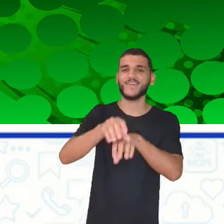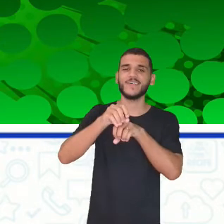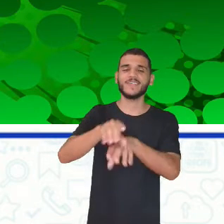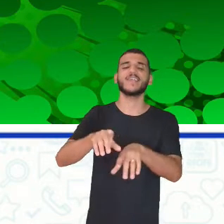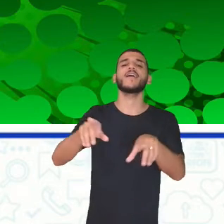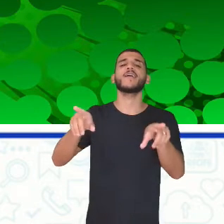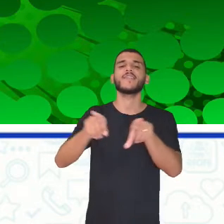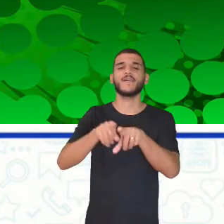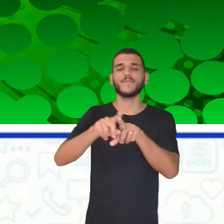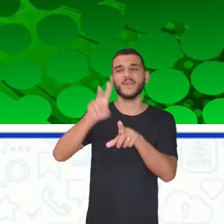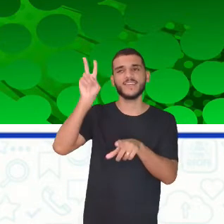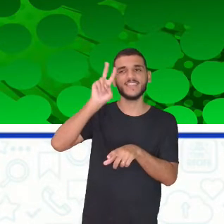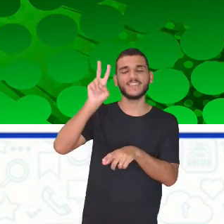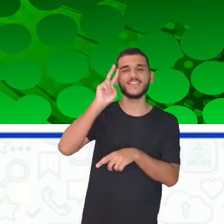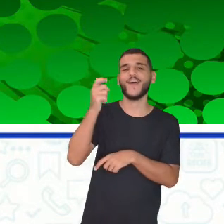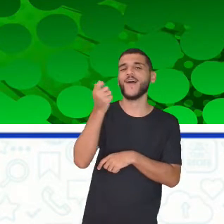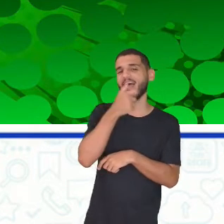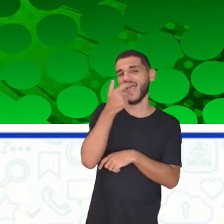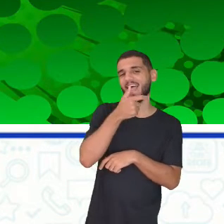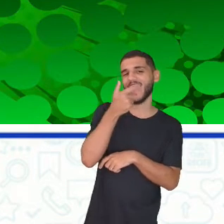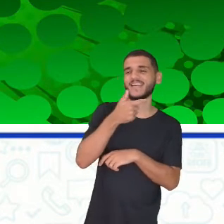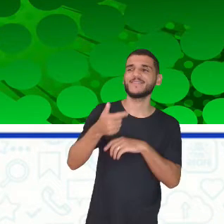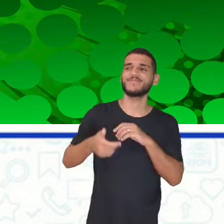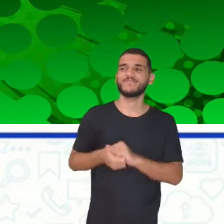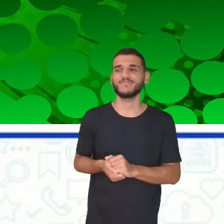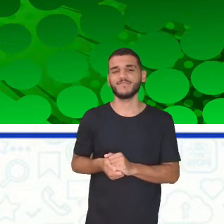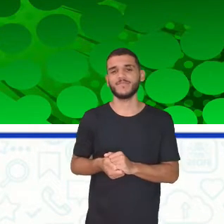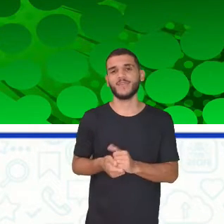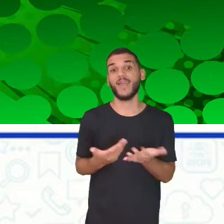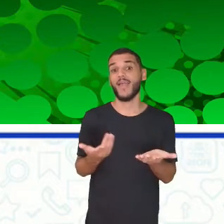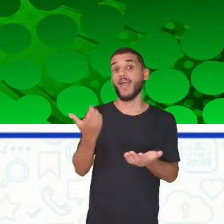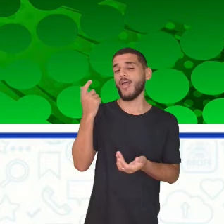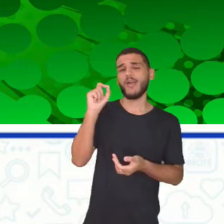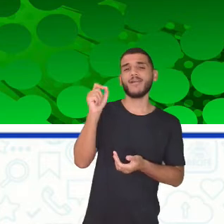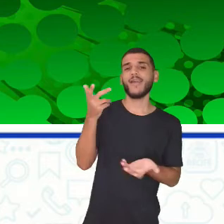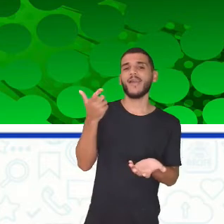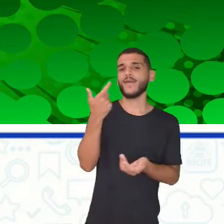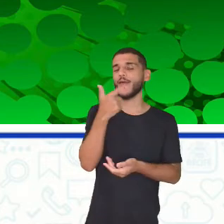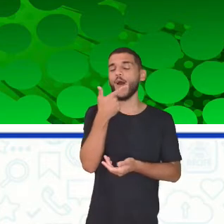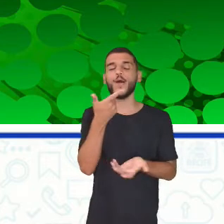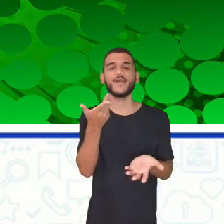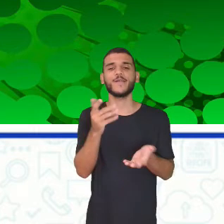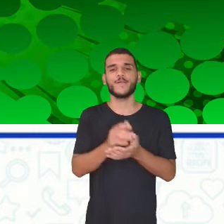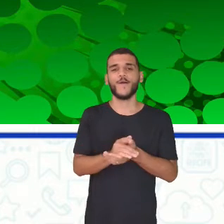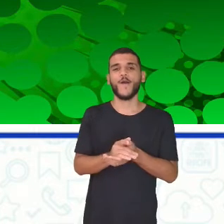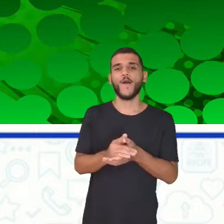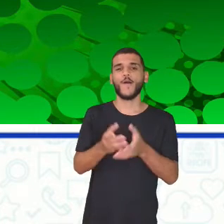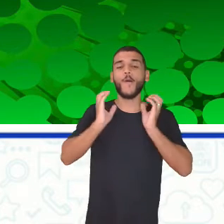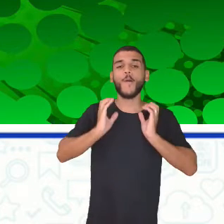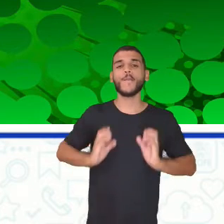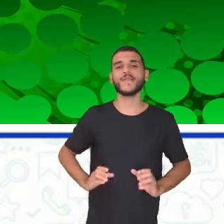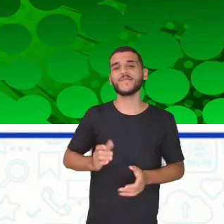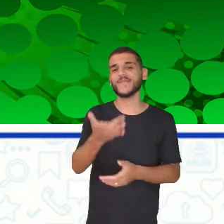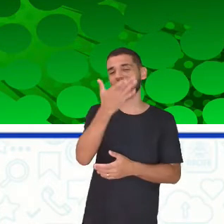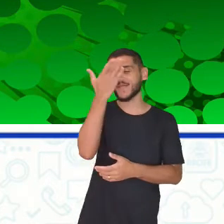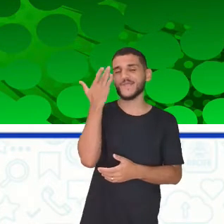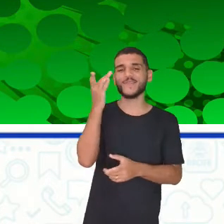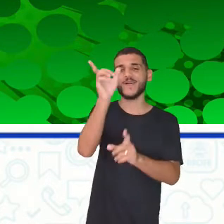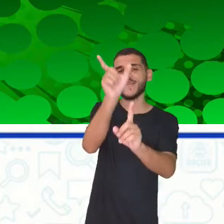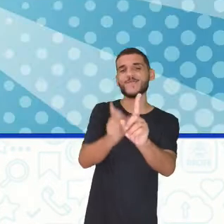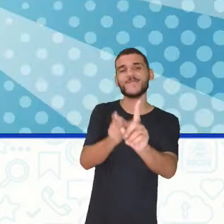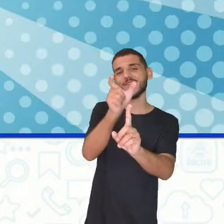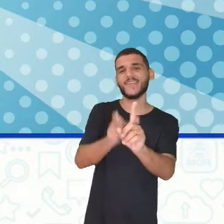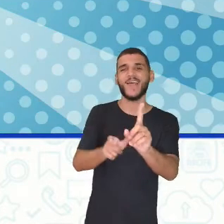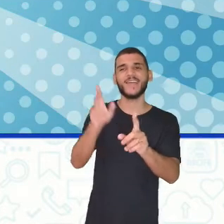das histórias engraçadas. Então, quem aqui já não riu, não é? Com os comportamentos dos personagens das histórias em quadrinhos.